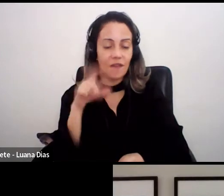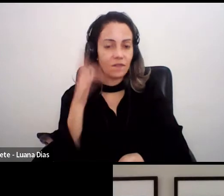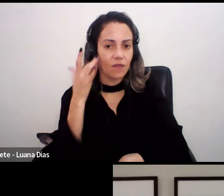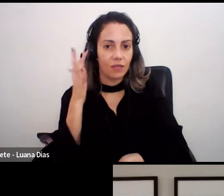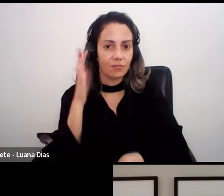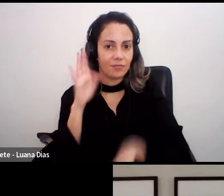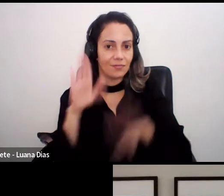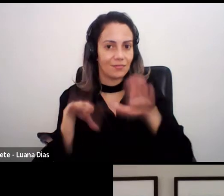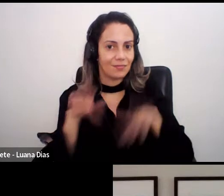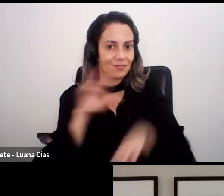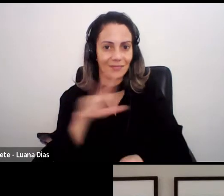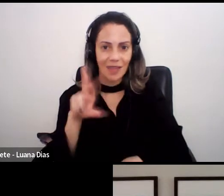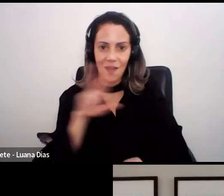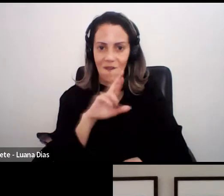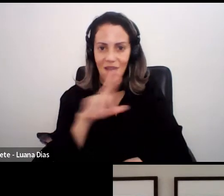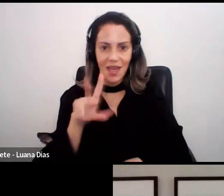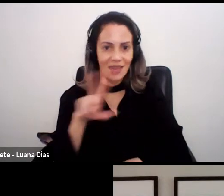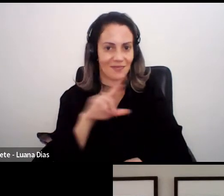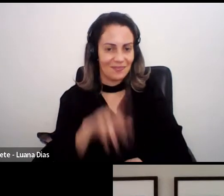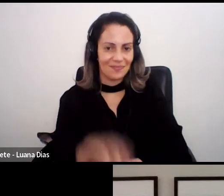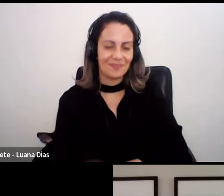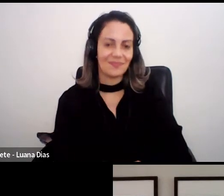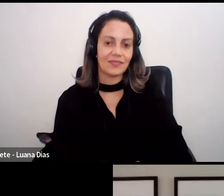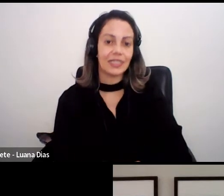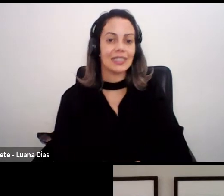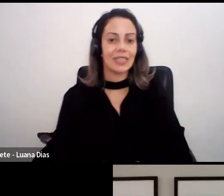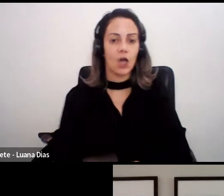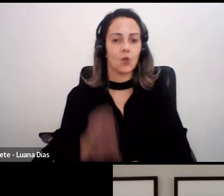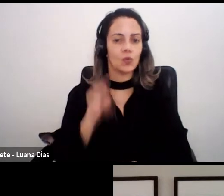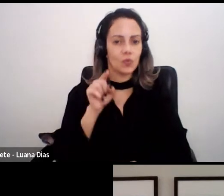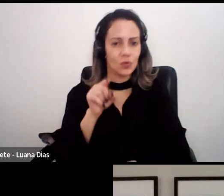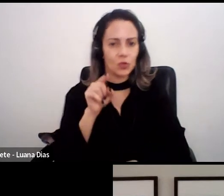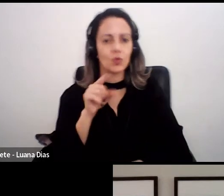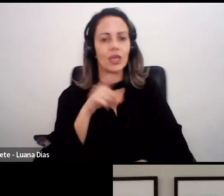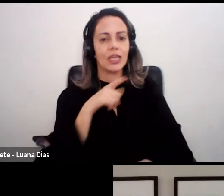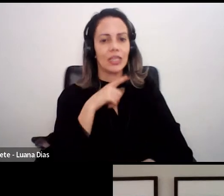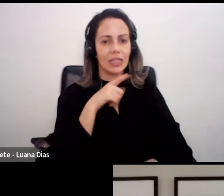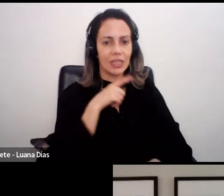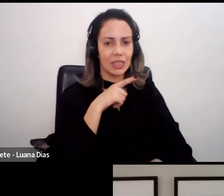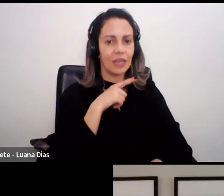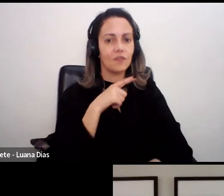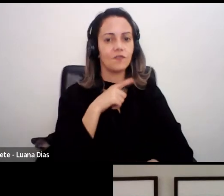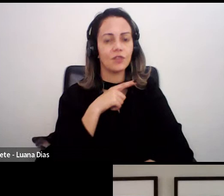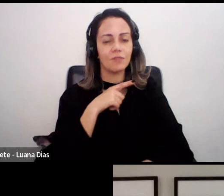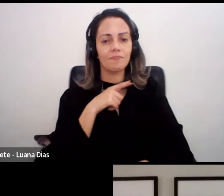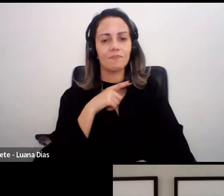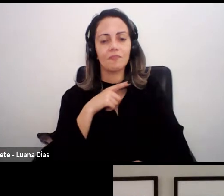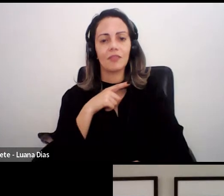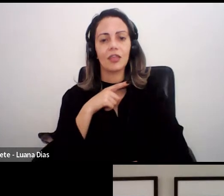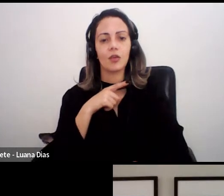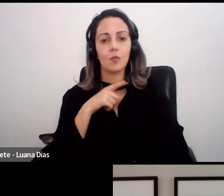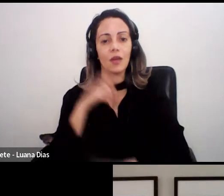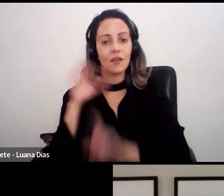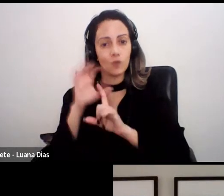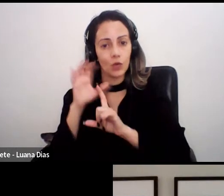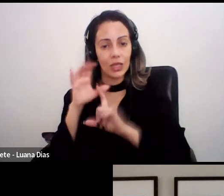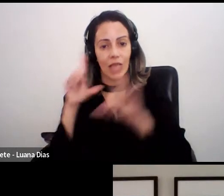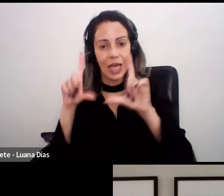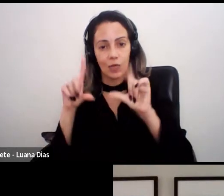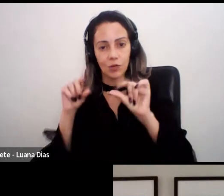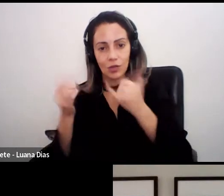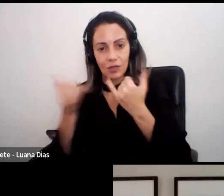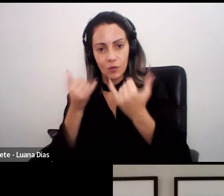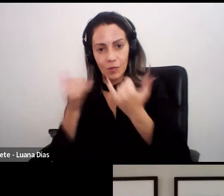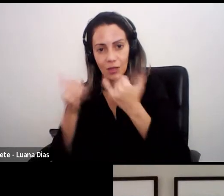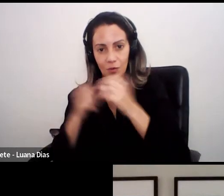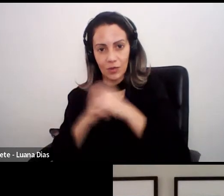a realidade do Brasil, né? Então, isso tudo teve um impacto na redução dos dados. Como as delegacias, no início,